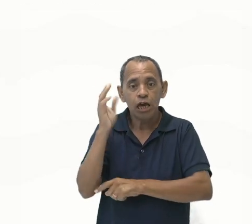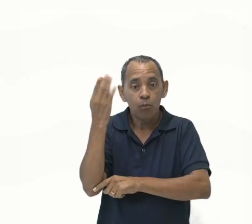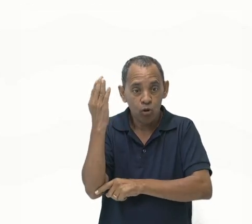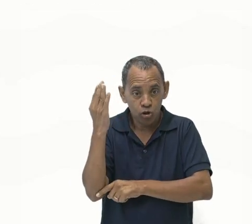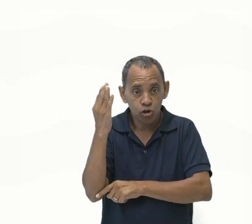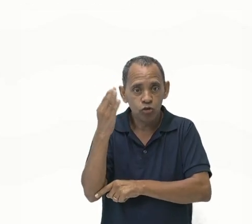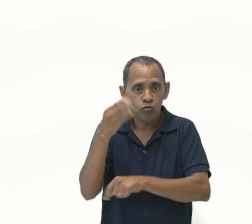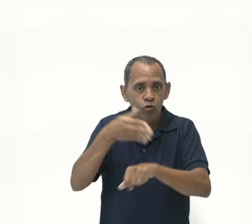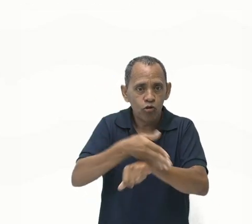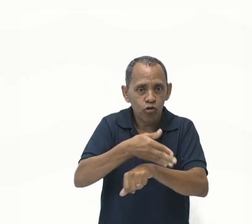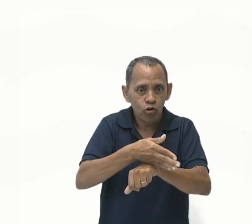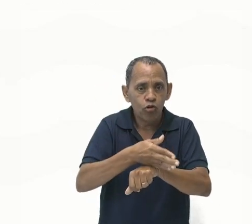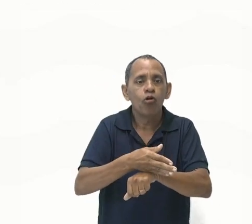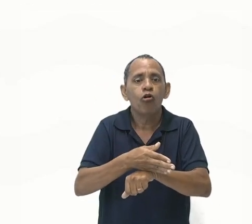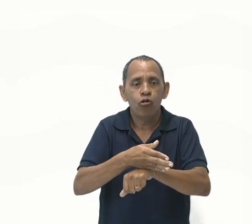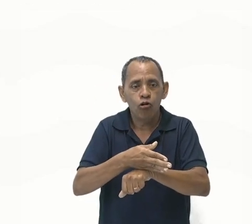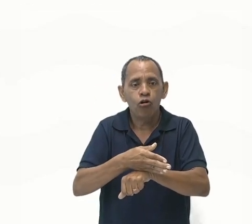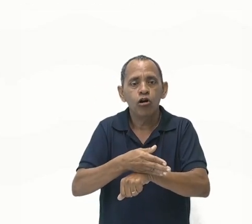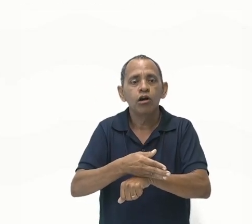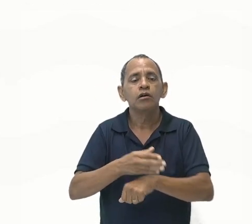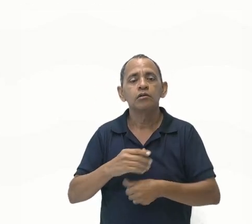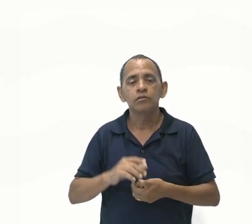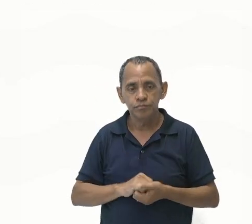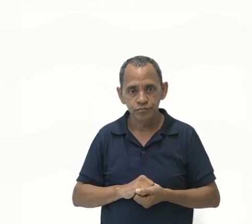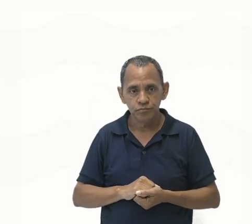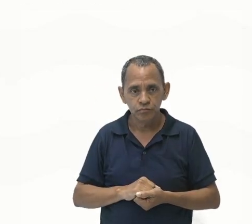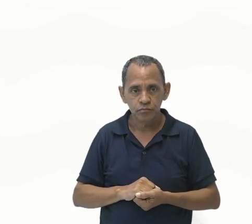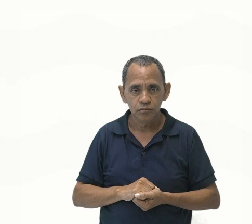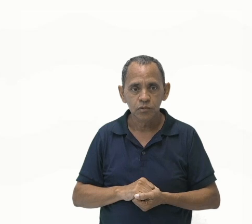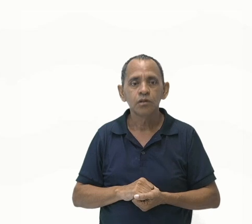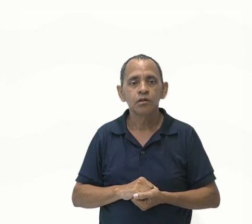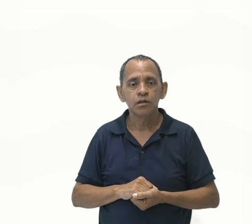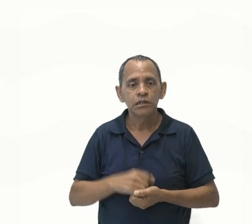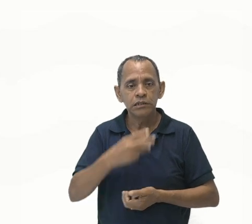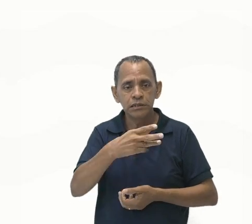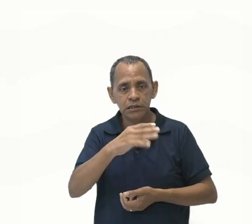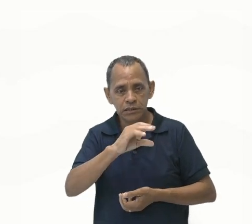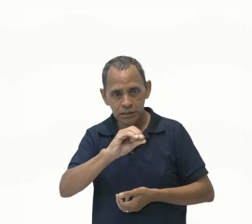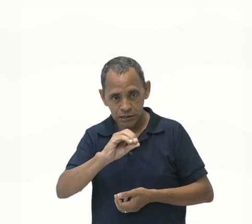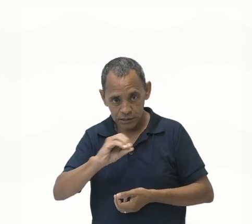o Mercosul passaria a ter 300 milhões de habitantes, área de